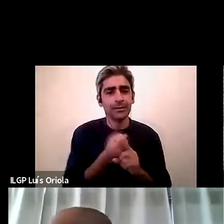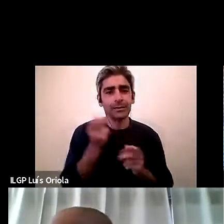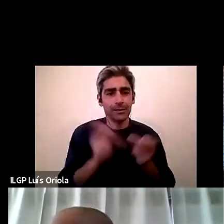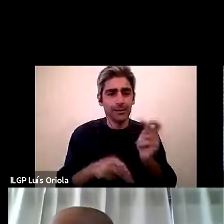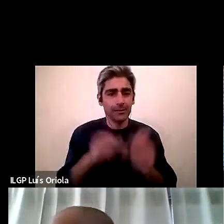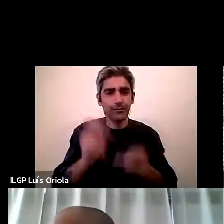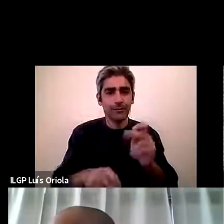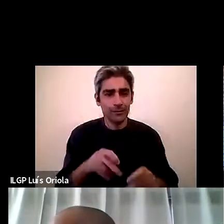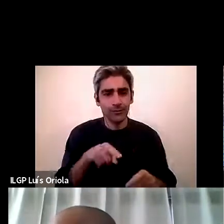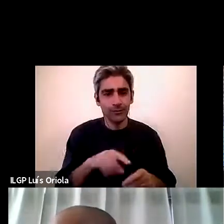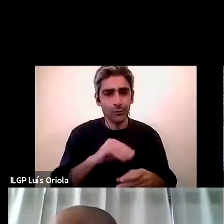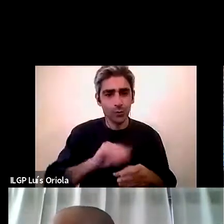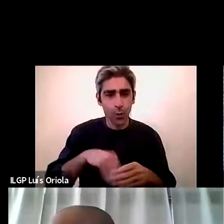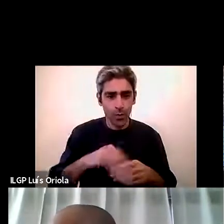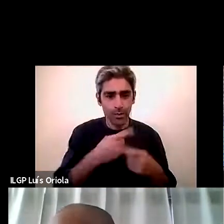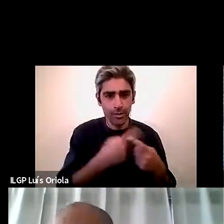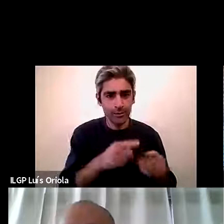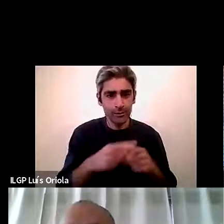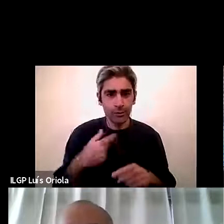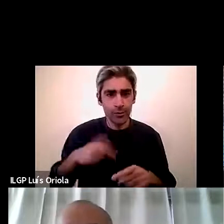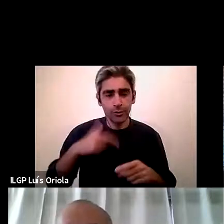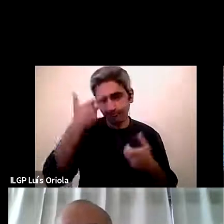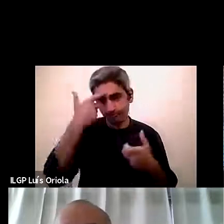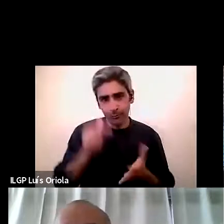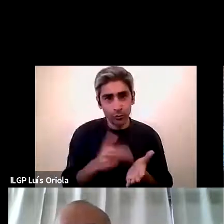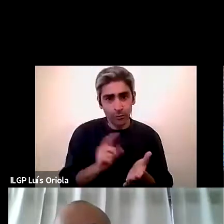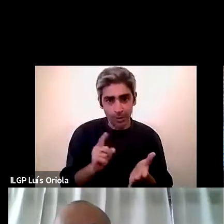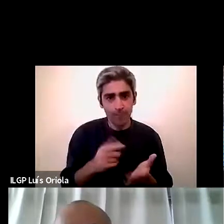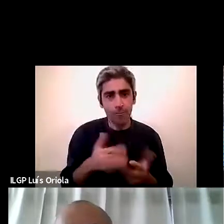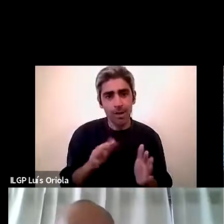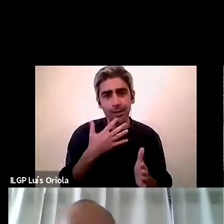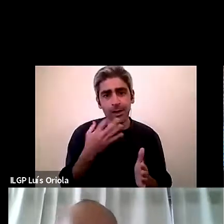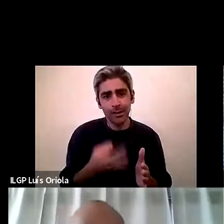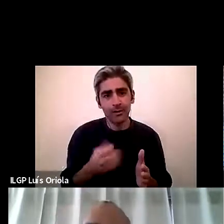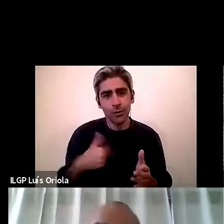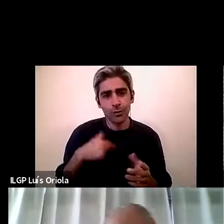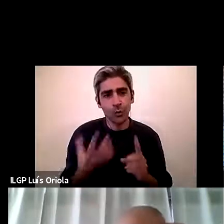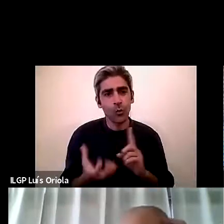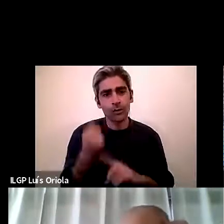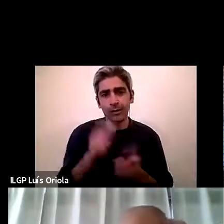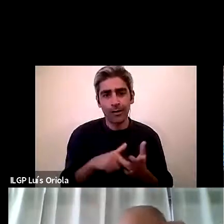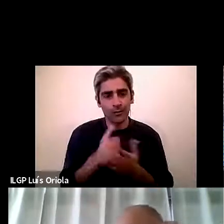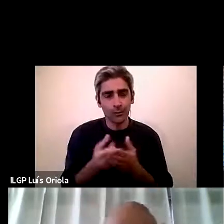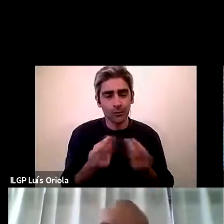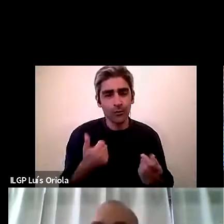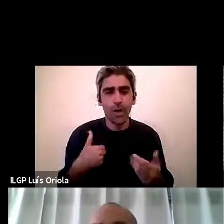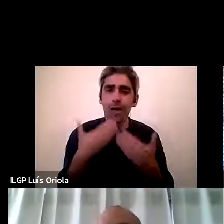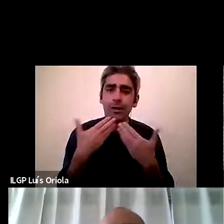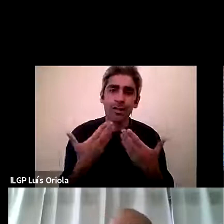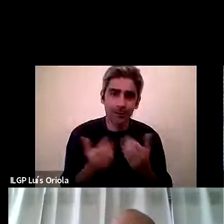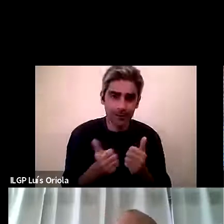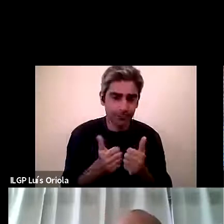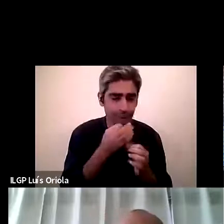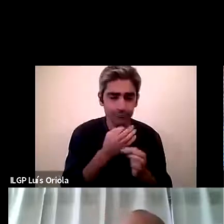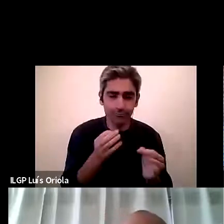se colocam em estes contextos que não estamos à espera, mas que certamente conseguimos superá-los. Eu agradeço imenso a presença